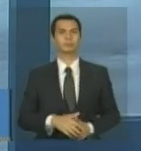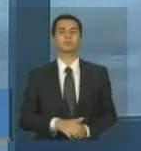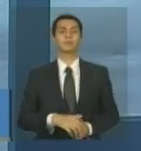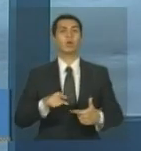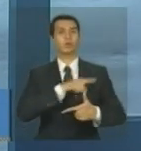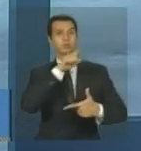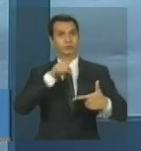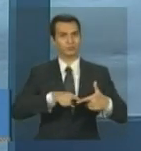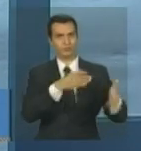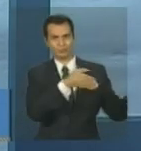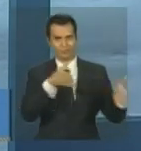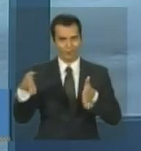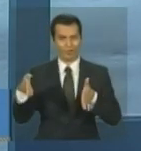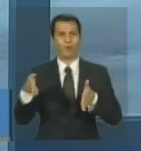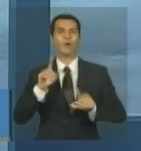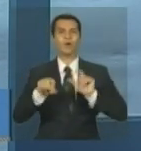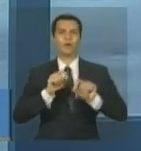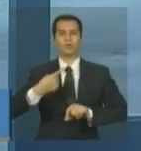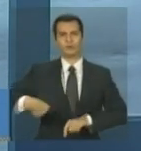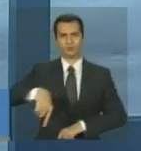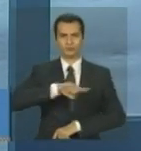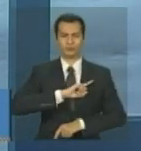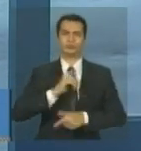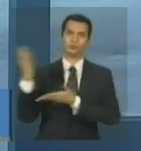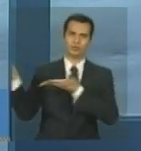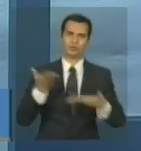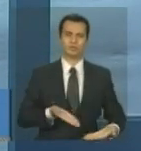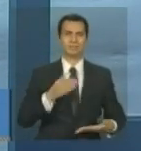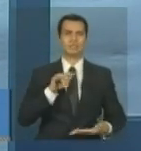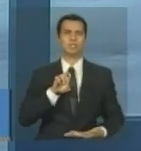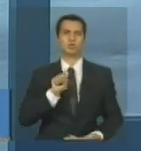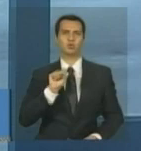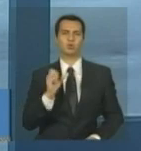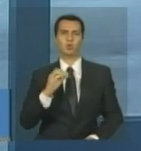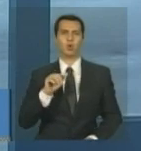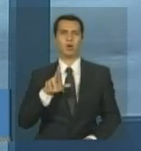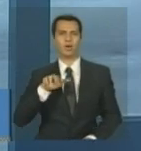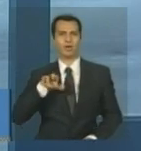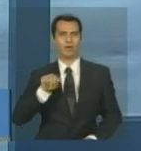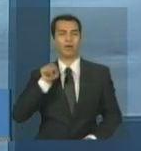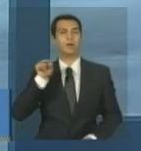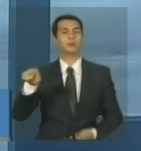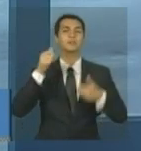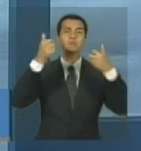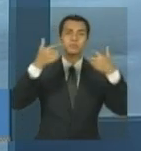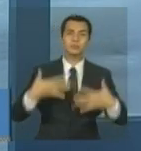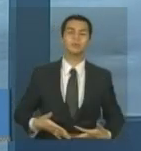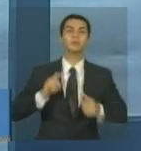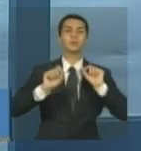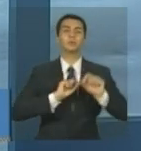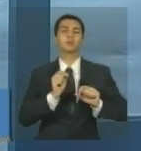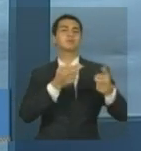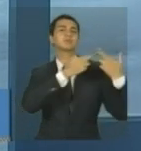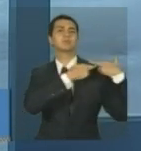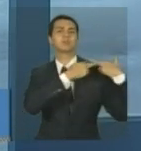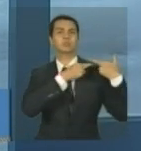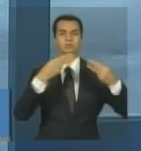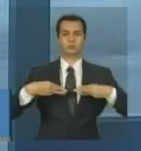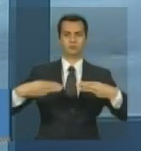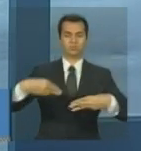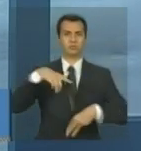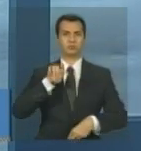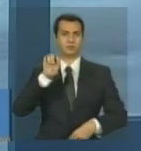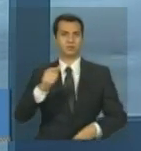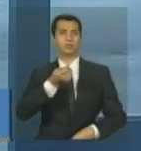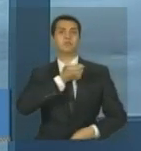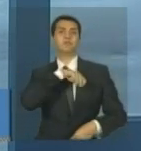bloco vamos receber o diretor do Departamento de Operação, Celso Correia, para explicar qual o papel do Ministério do Desenvolvimento Social e Combate à Fome